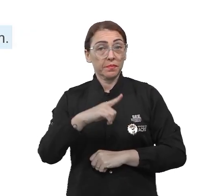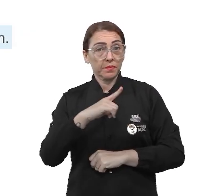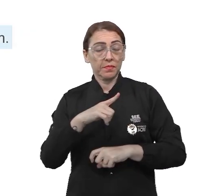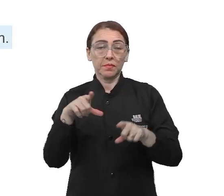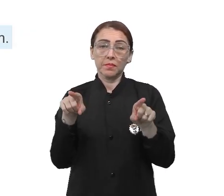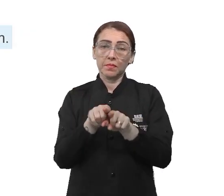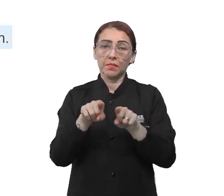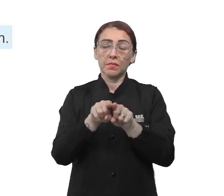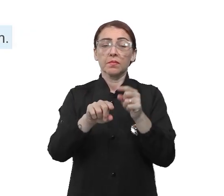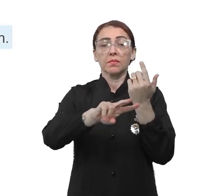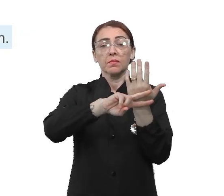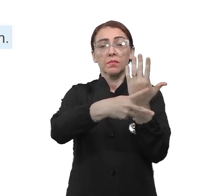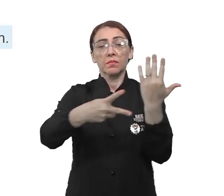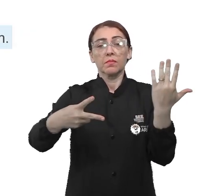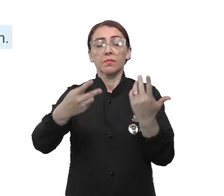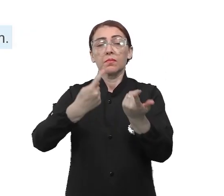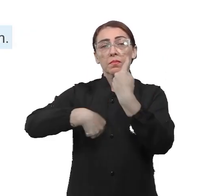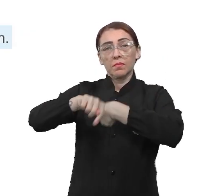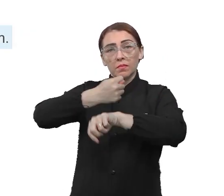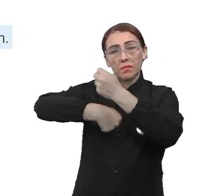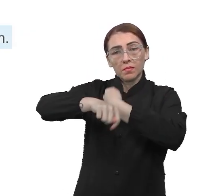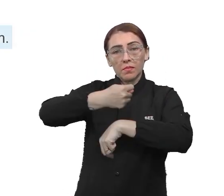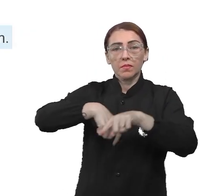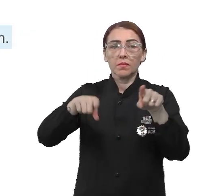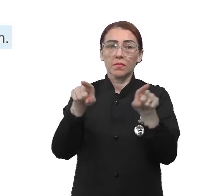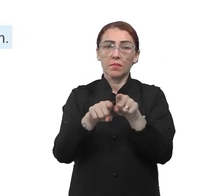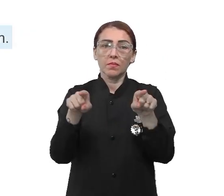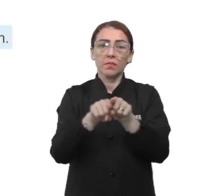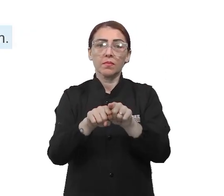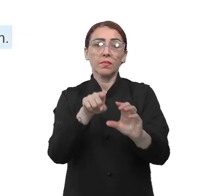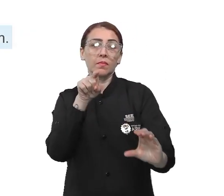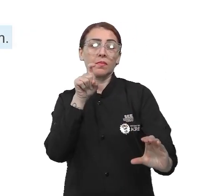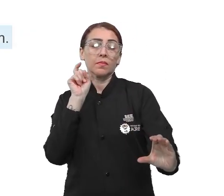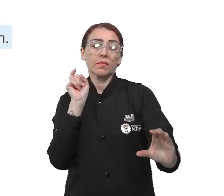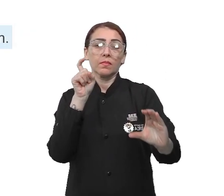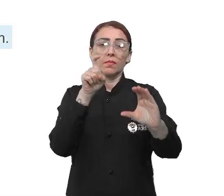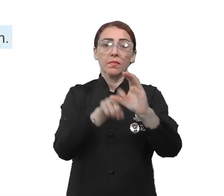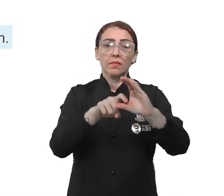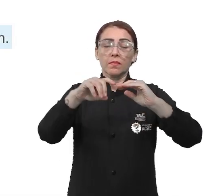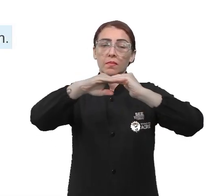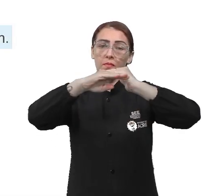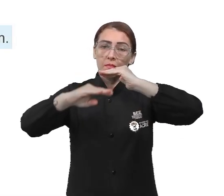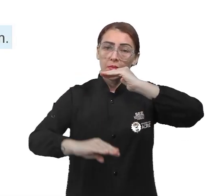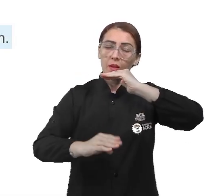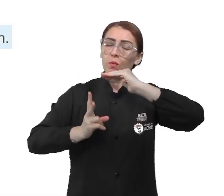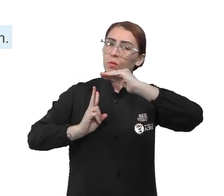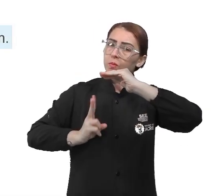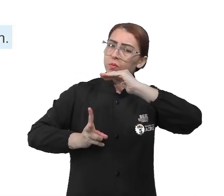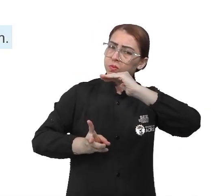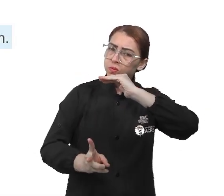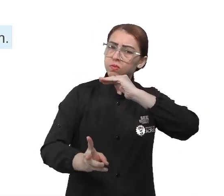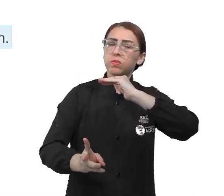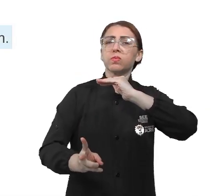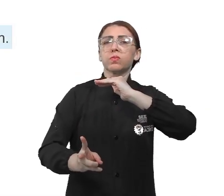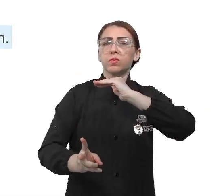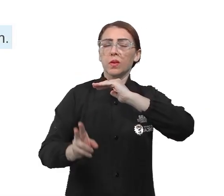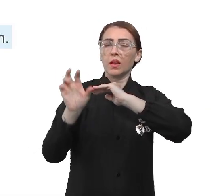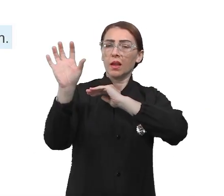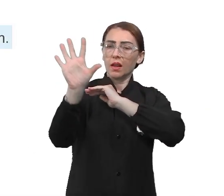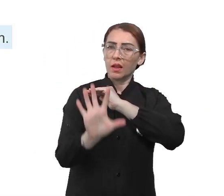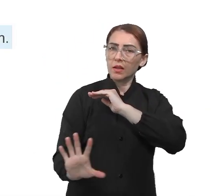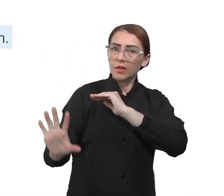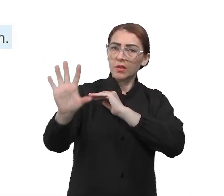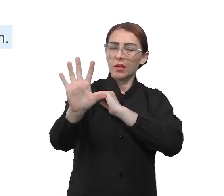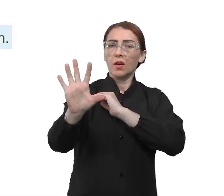Temos consequências econômicas, a dependência e a desigualdade persistente naquela